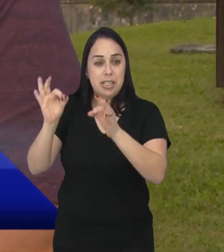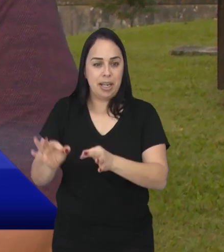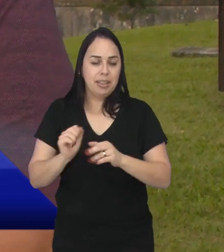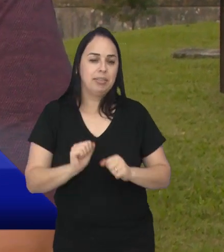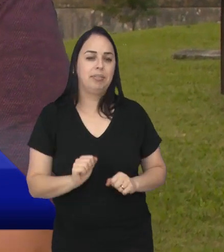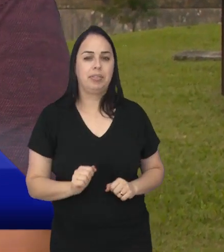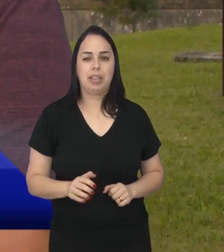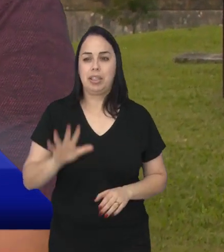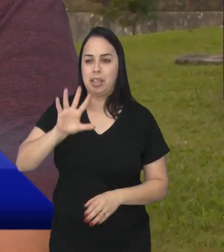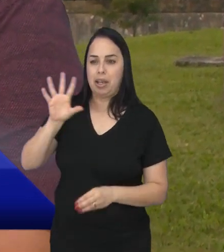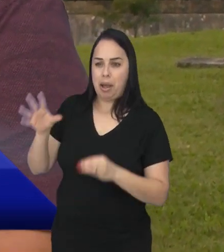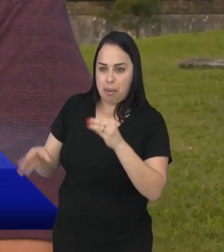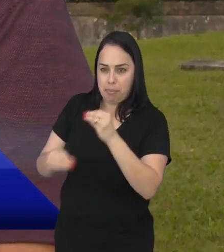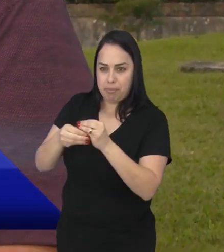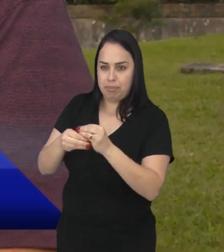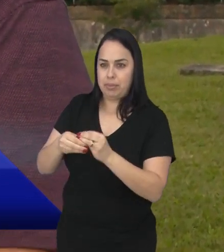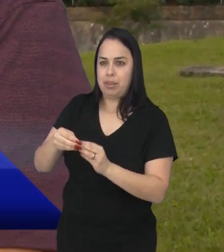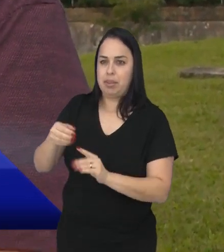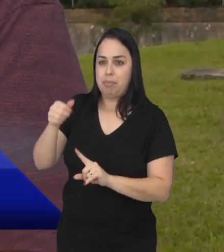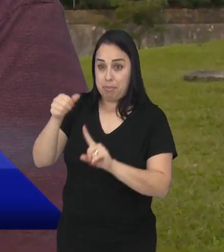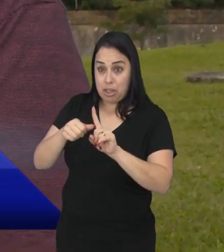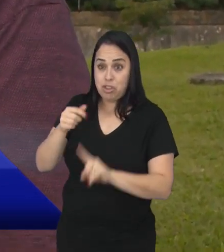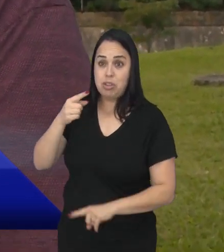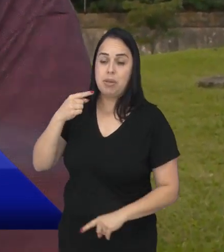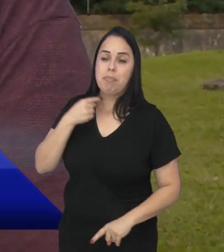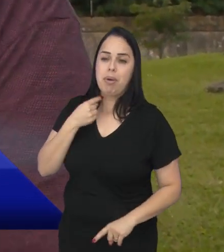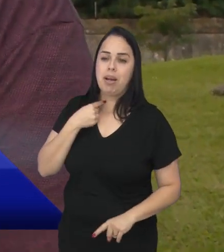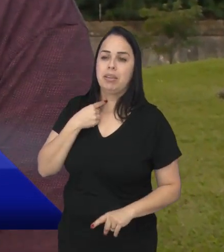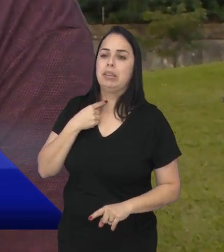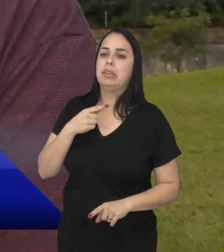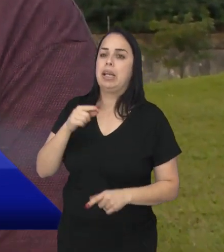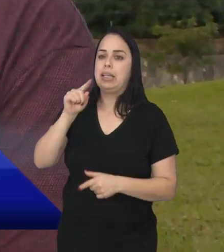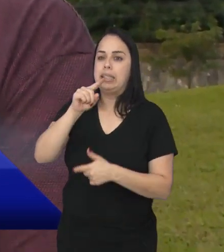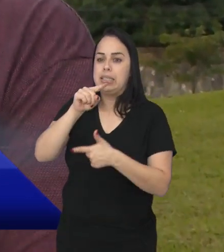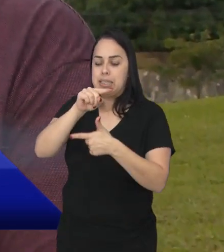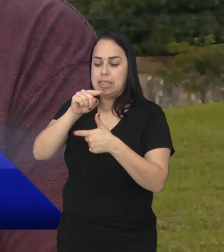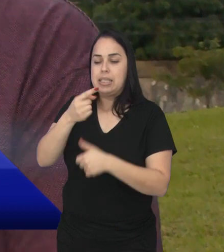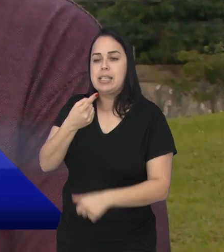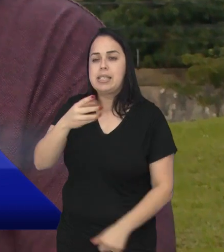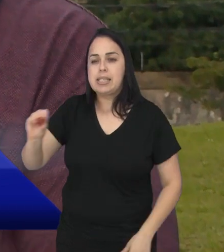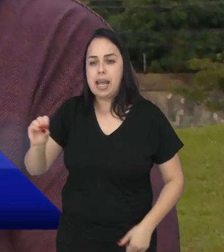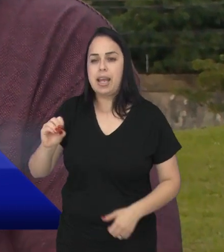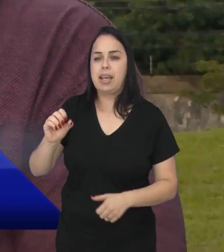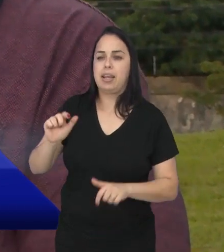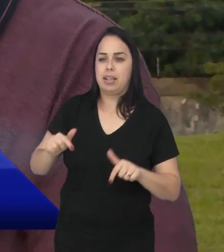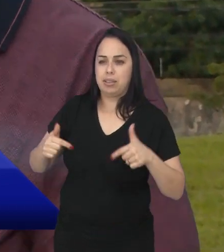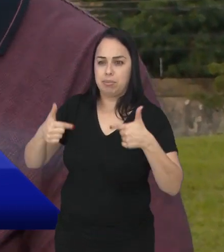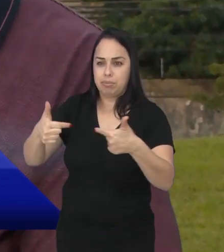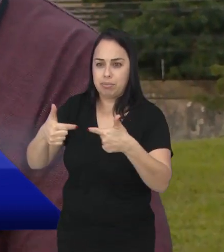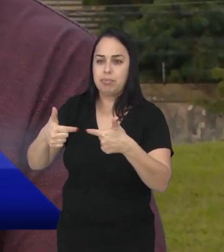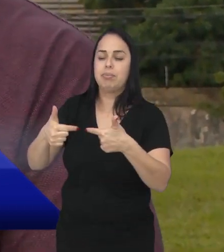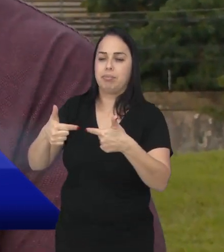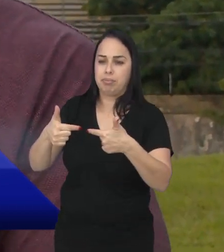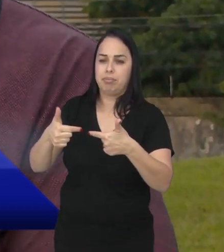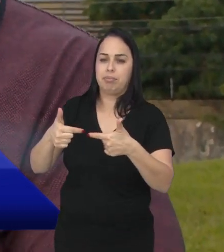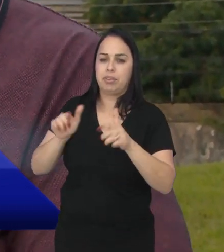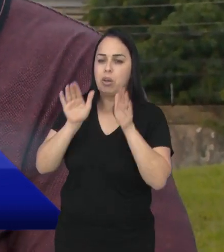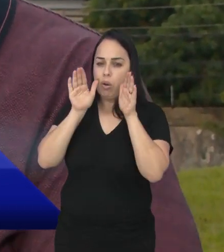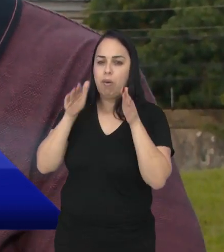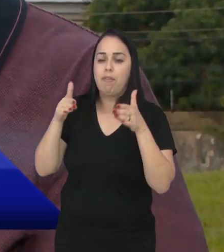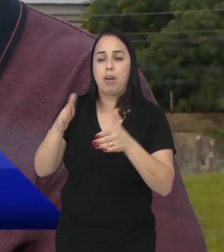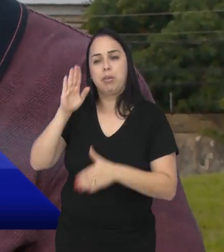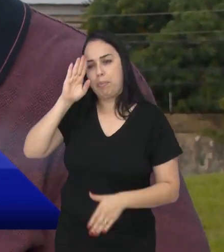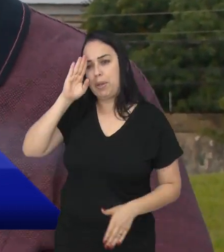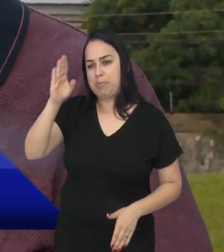aproveitando a sua fala nesse mês de maio aqui nós vamos ter mais de 100 ações aqui no município é existe